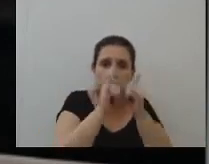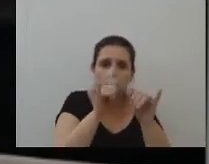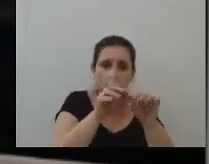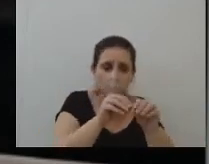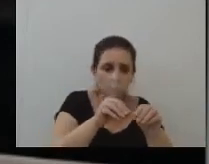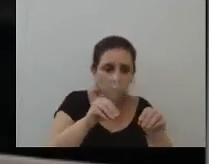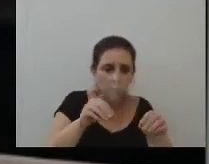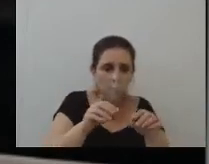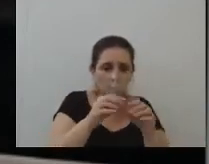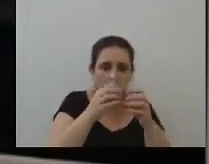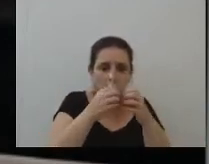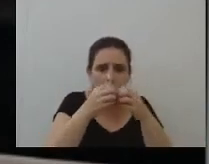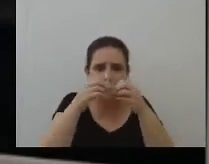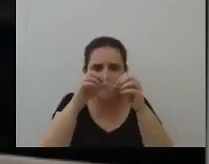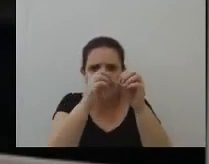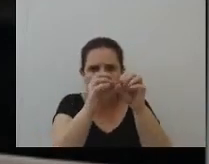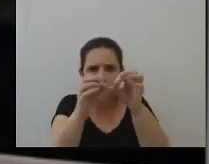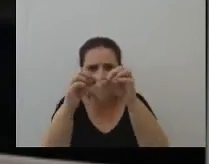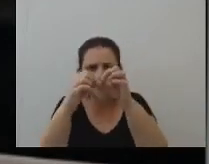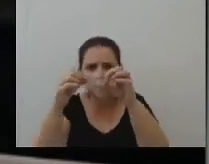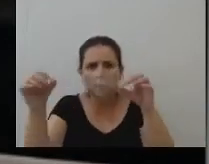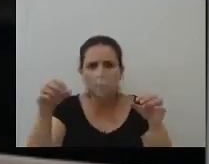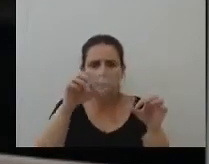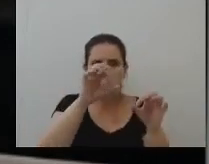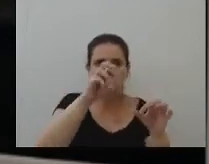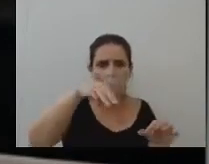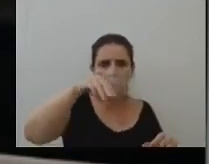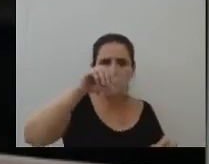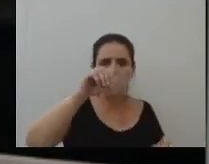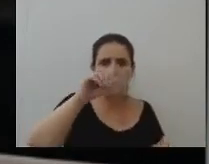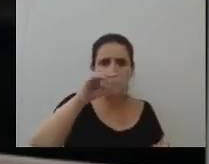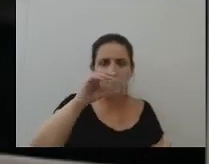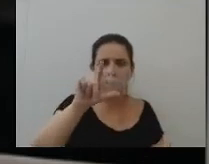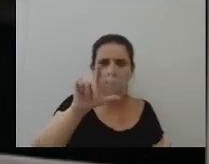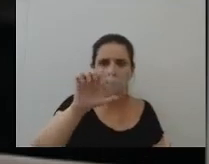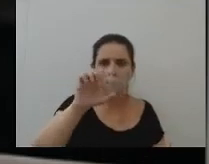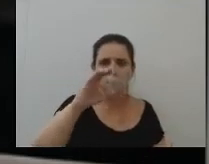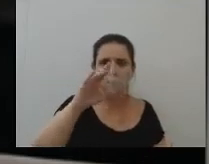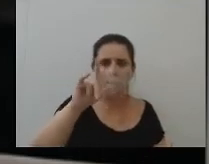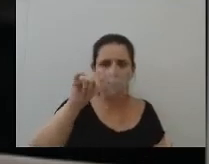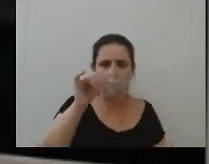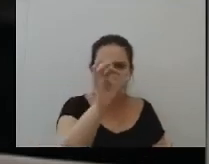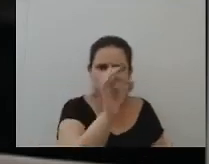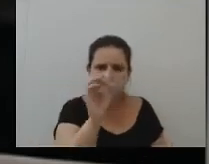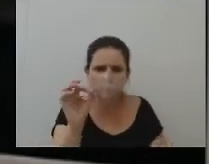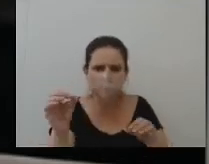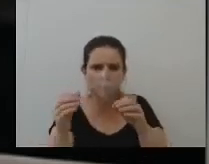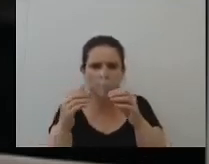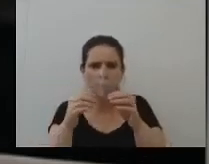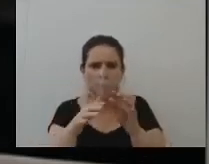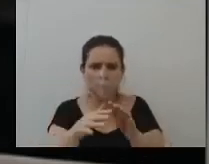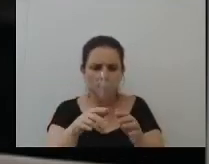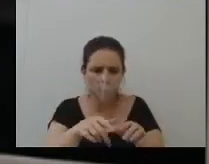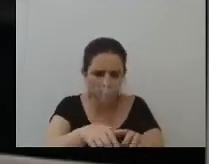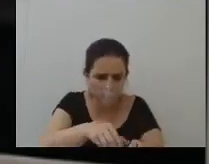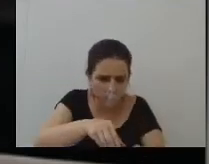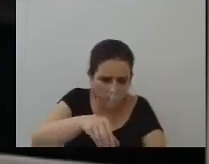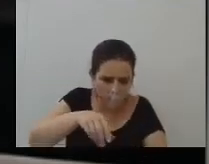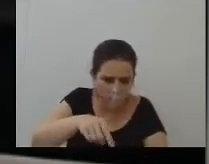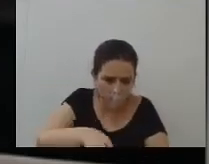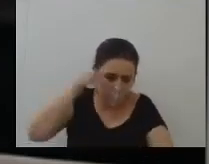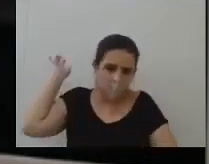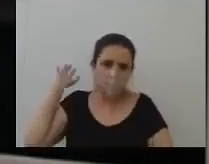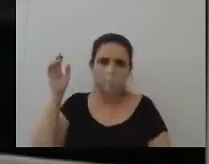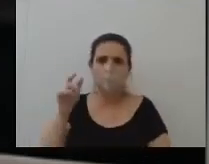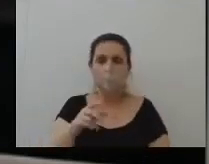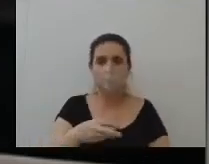de molécula em molécula, vai caminhando, aí atinge a sua mão e aí você sente todo o calor